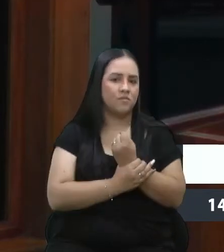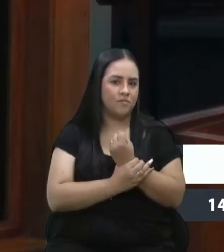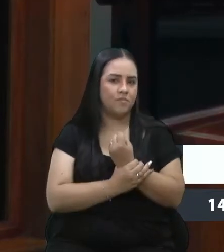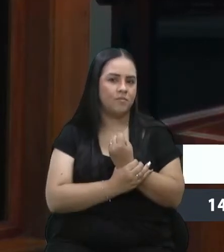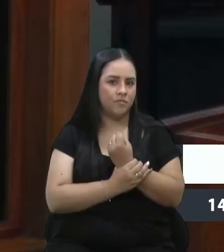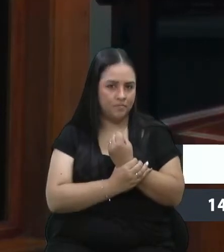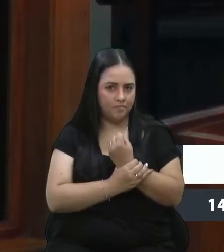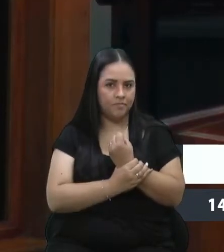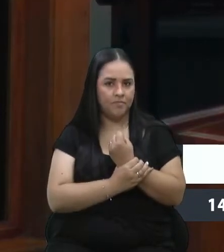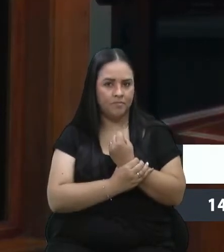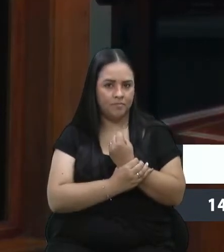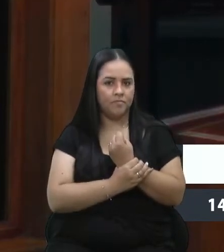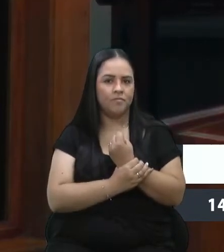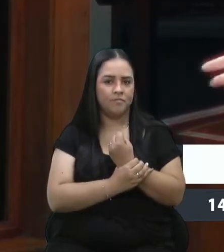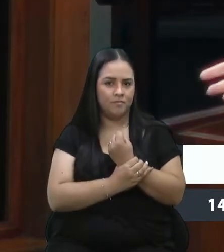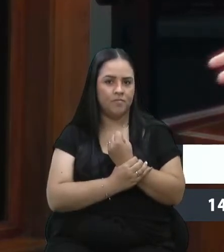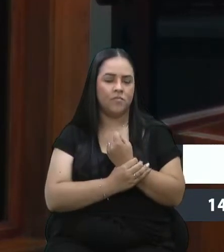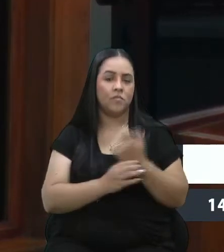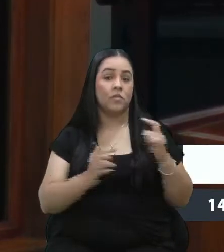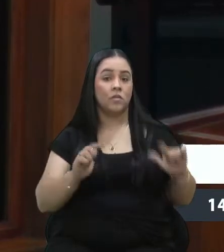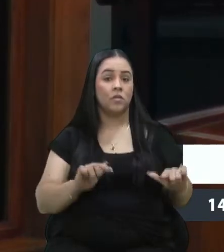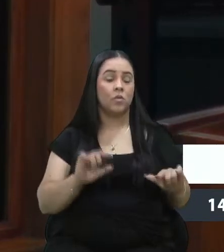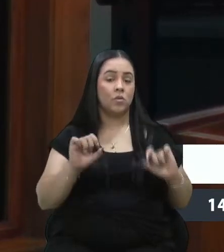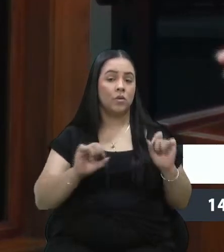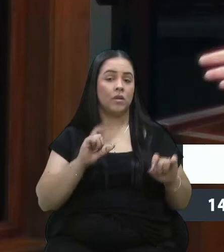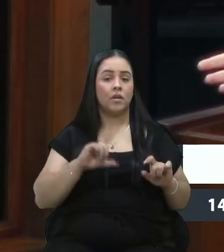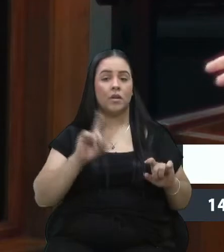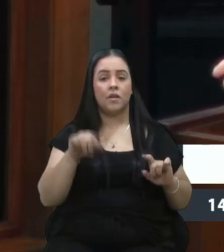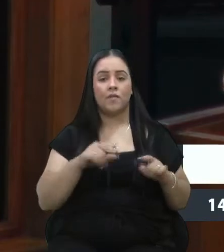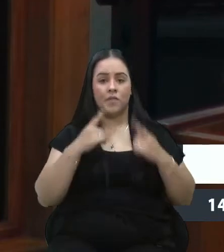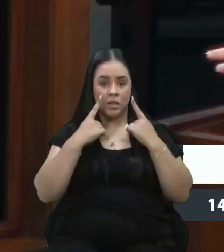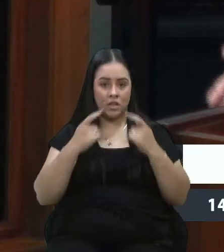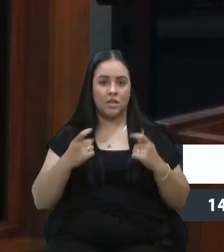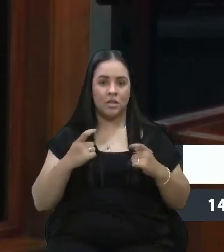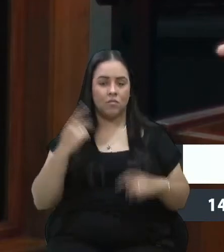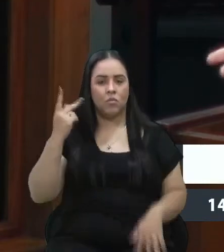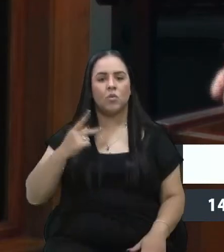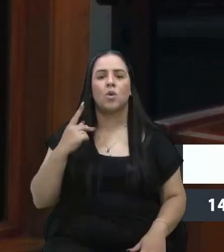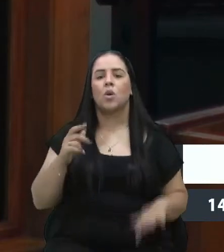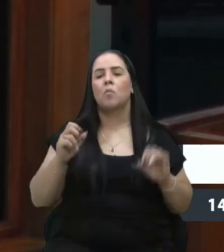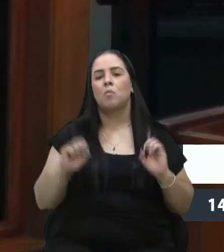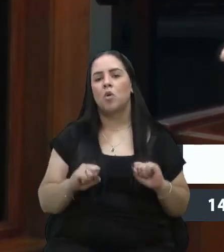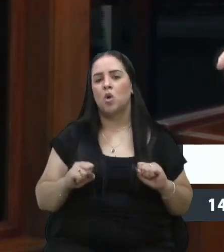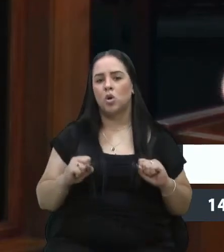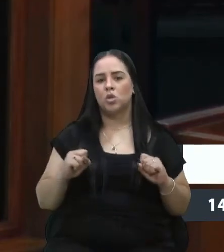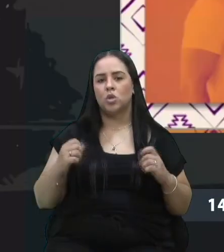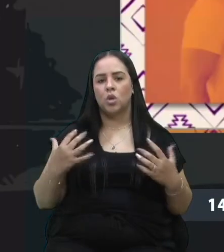nosso espaço. O que é a violência política, então? Ela pode ser uma agressão física,